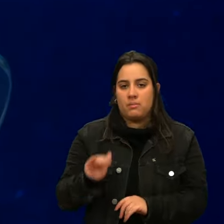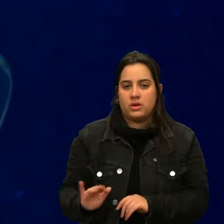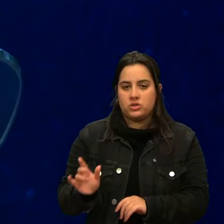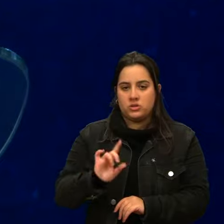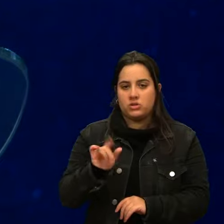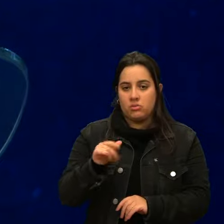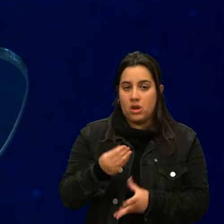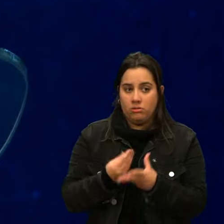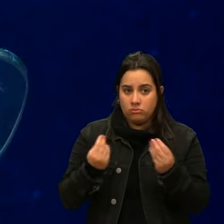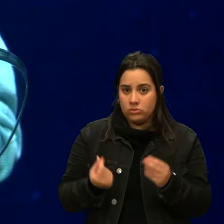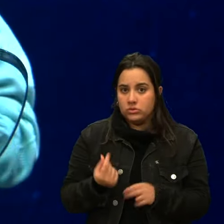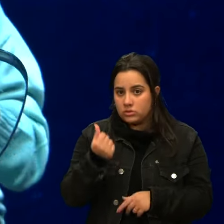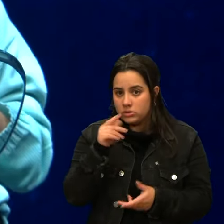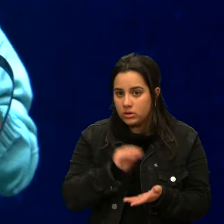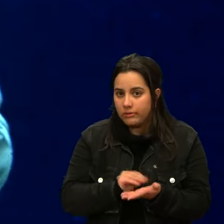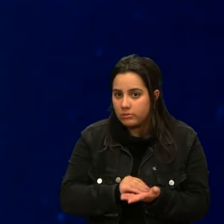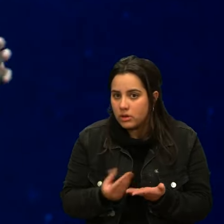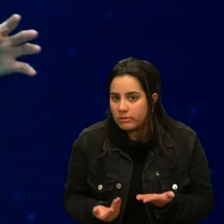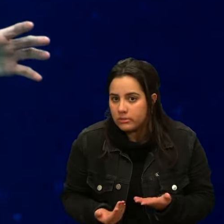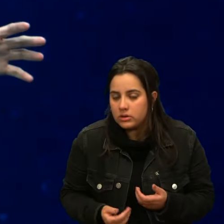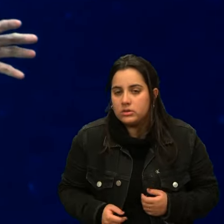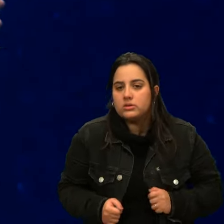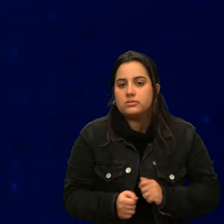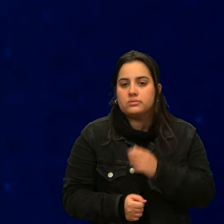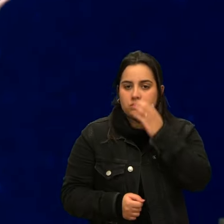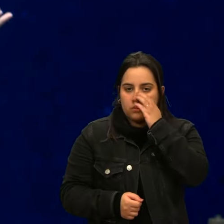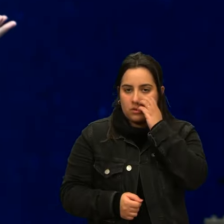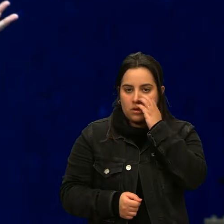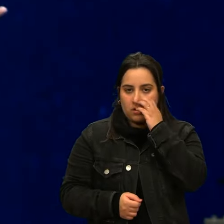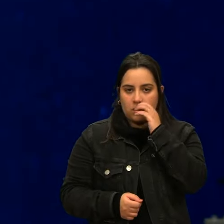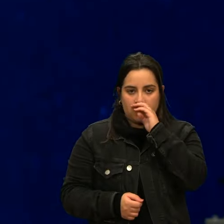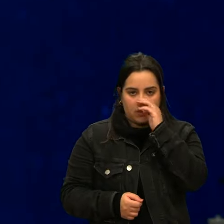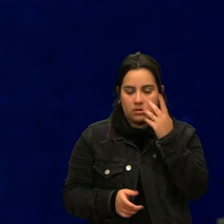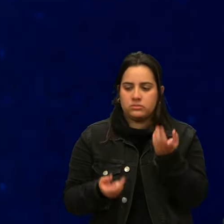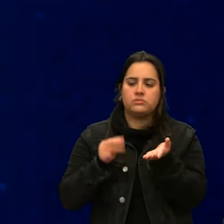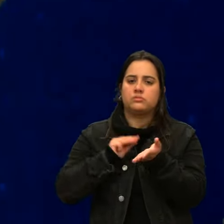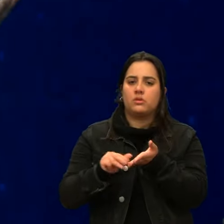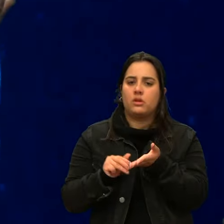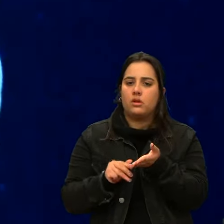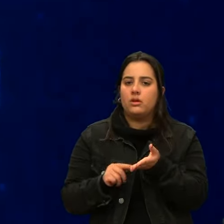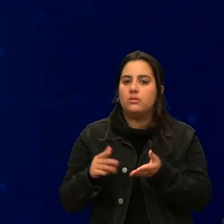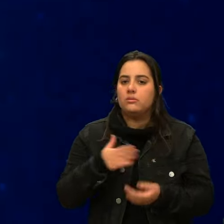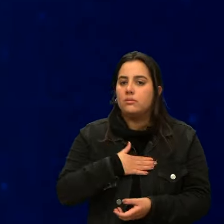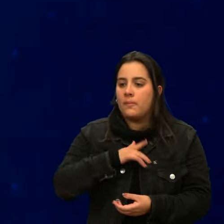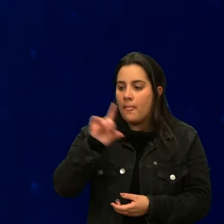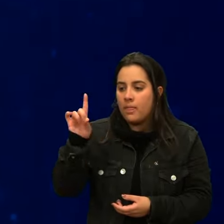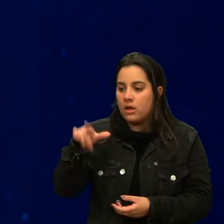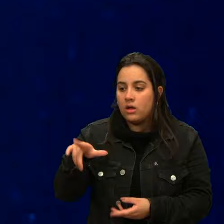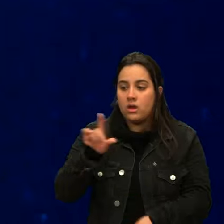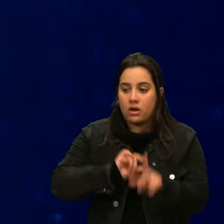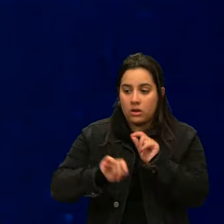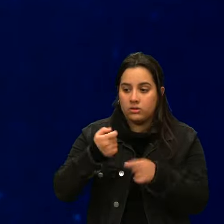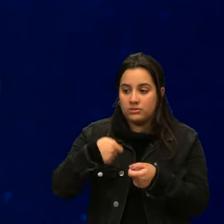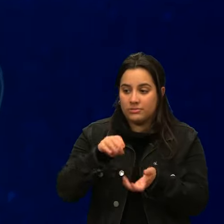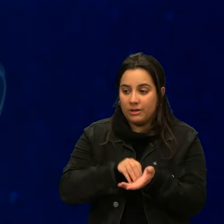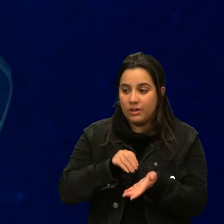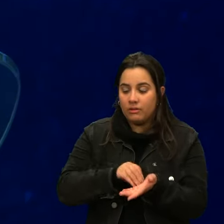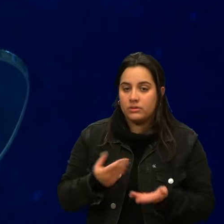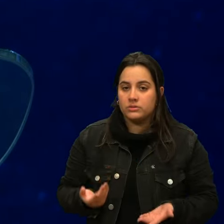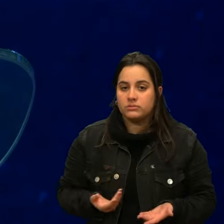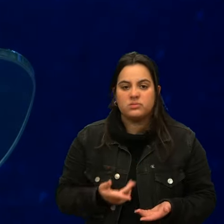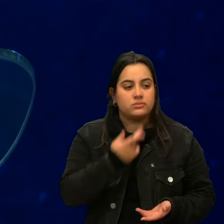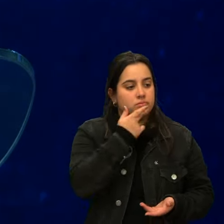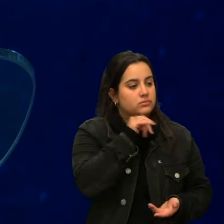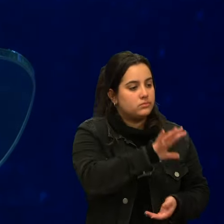gente, era bastante que faltava. E aí eu mandei mensagem para ela, muito assustada, falei, meu Deus, era exatamente o que faltava. E ela